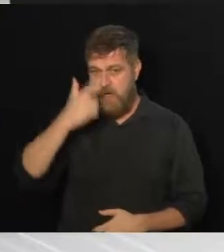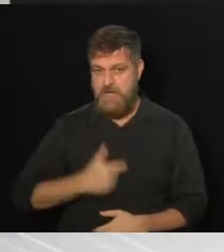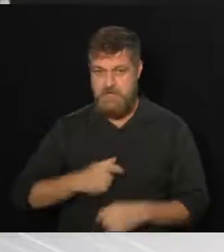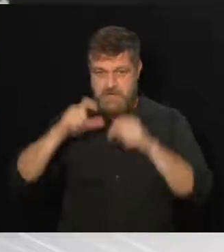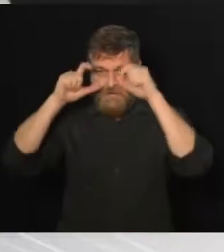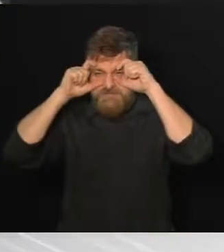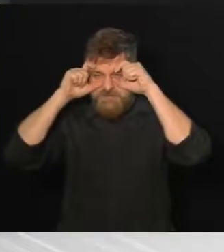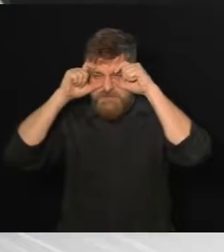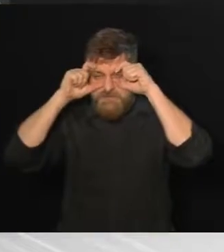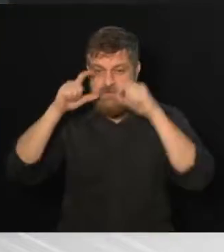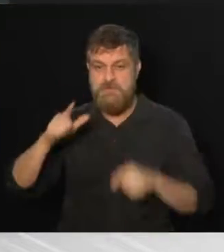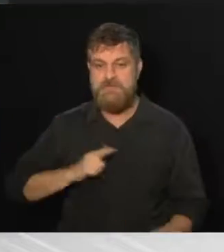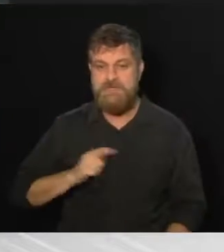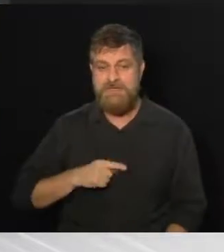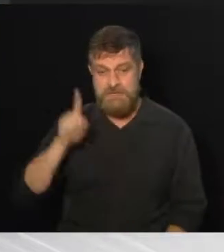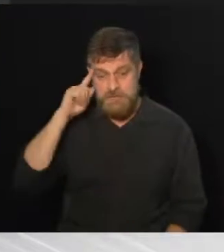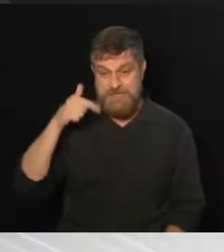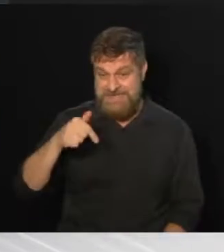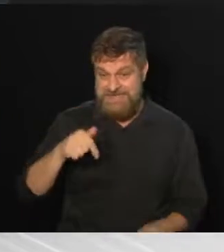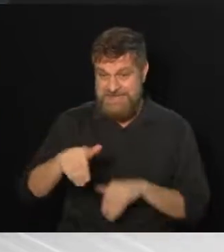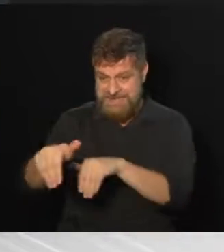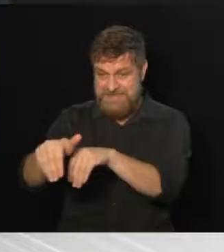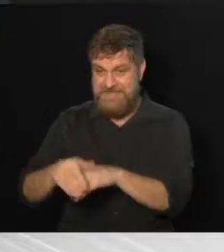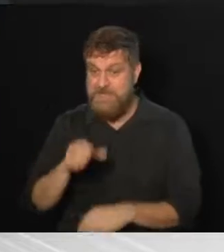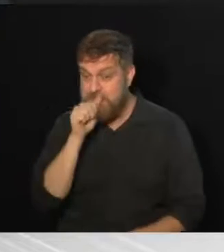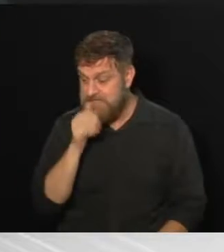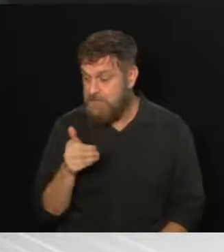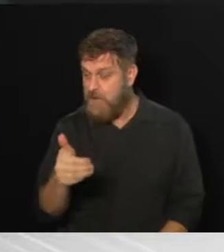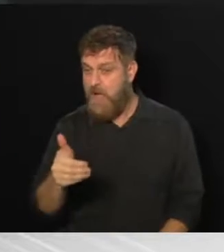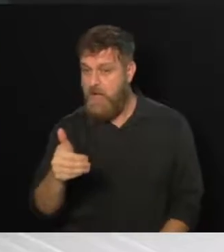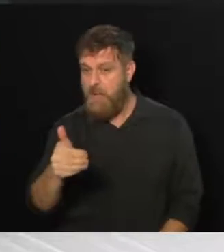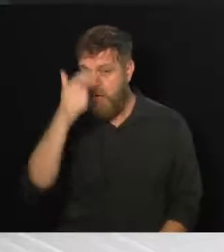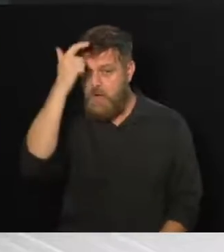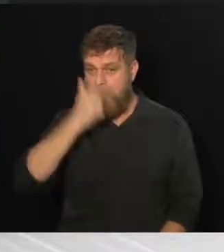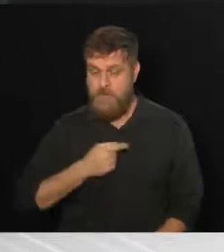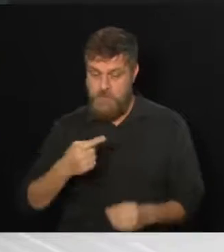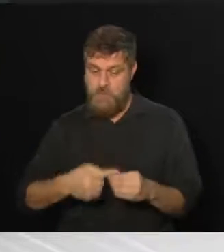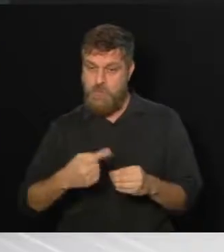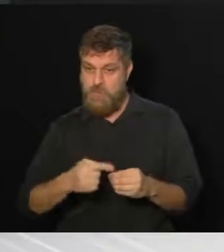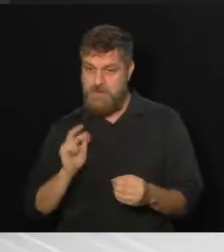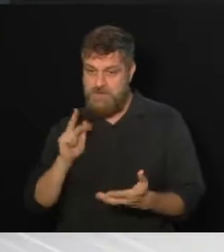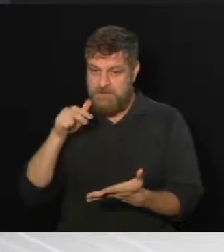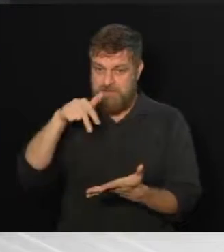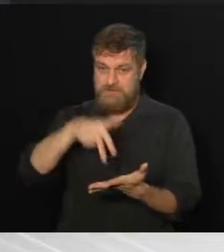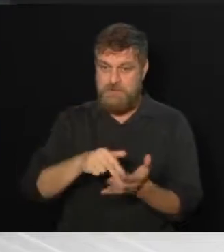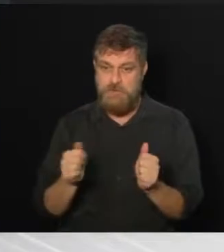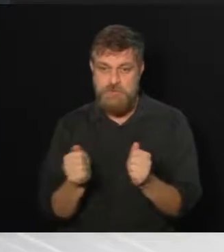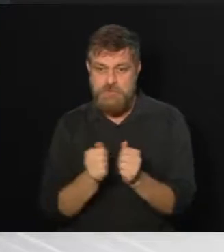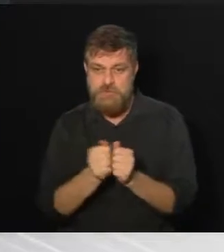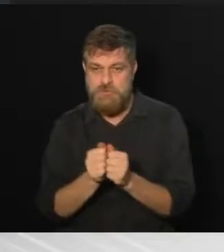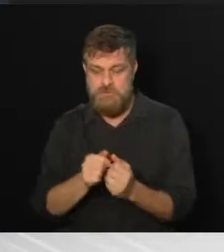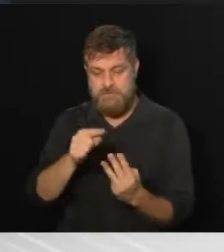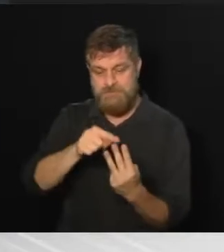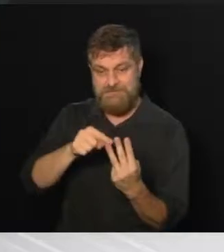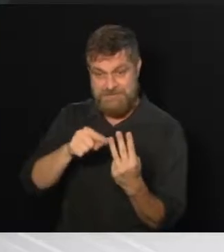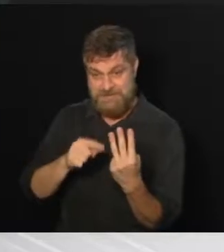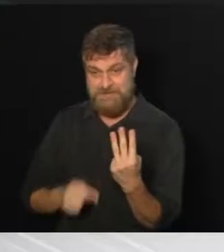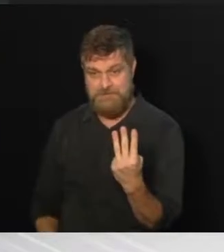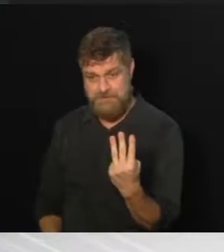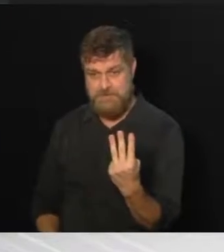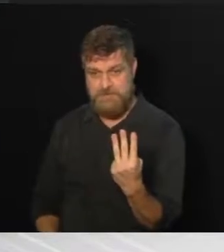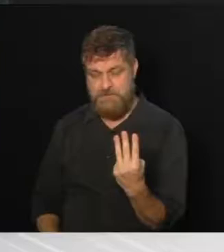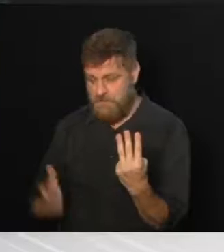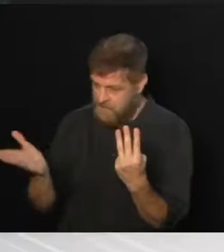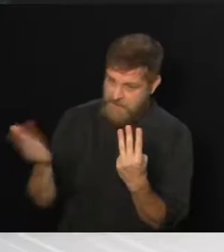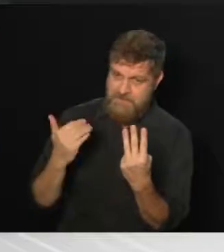é Gilbert César. E no dia 7 de setembro, agora nesse sábado, eu vou estar aí no interiorano fazendo show com o Quesney e o Rogério Vilela. Então